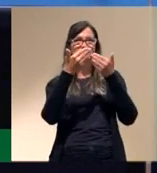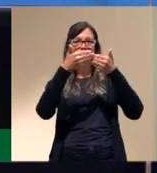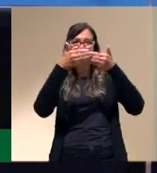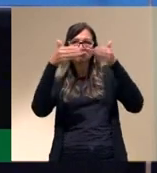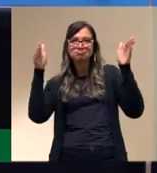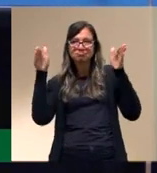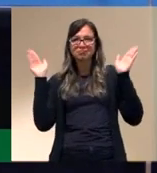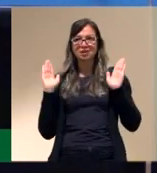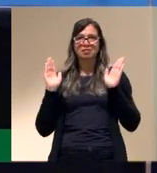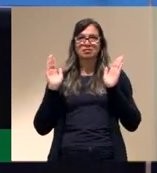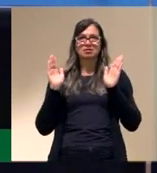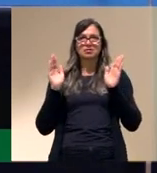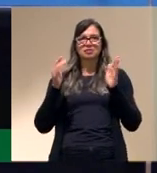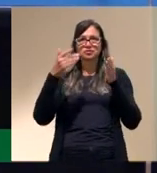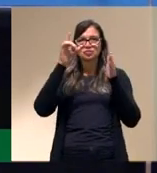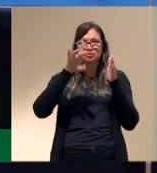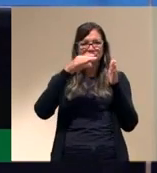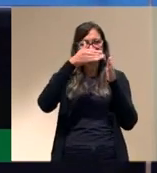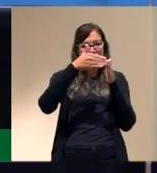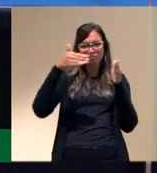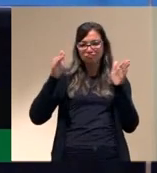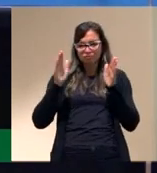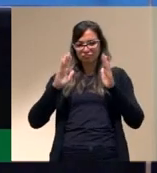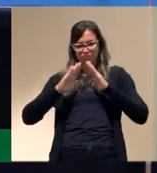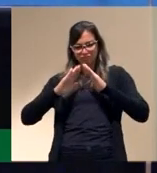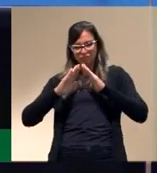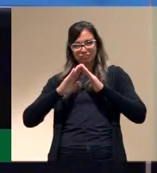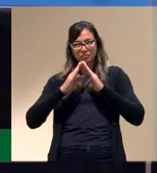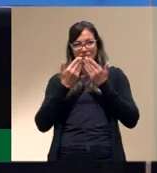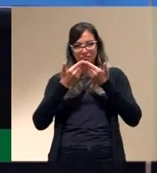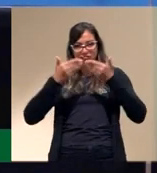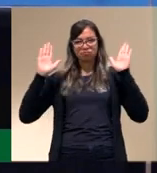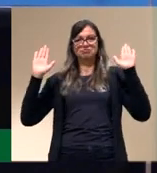crianças das quatro paredes, né? E de